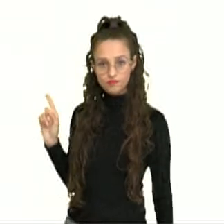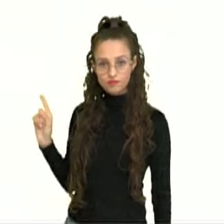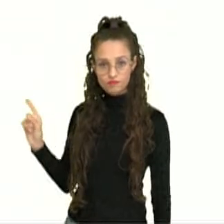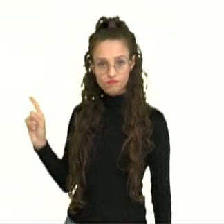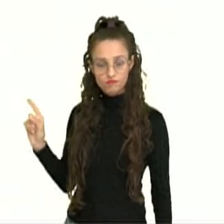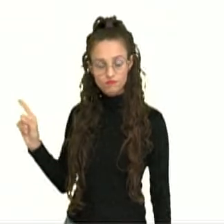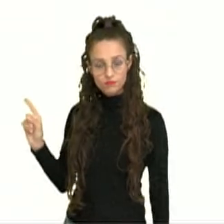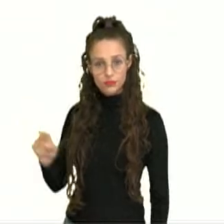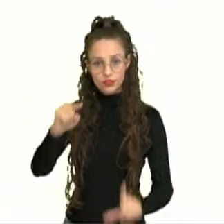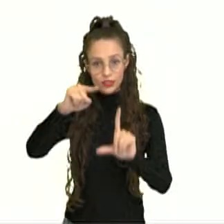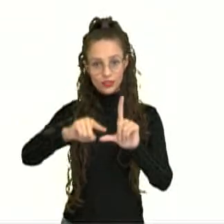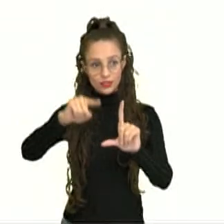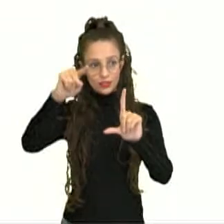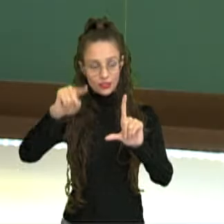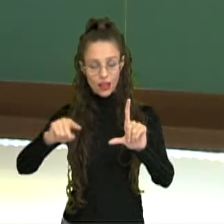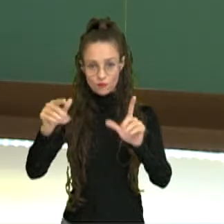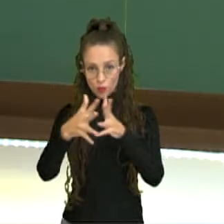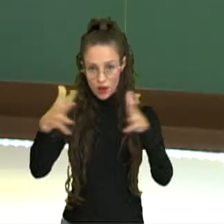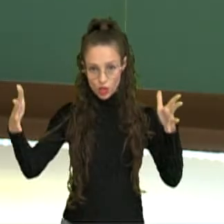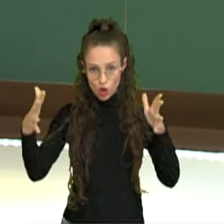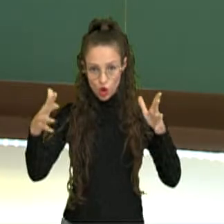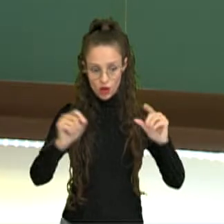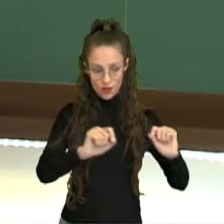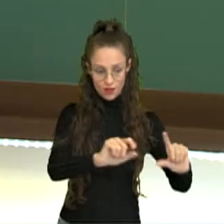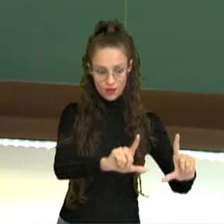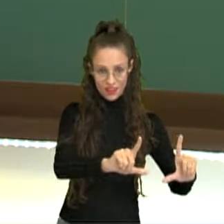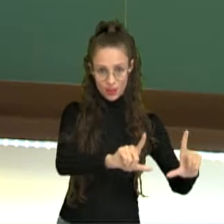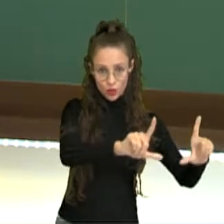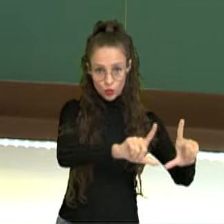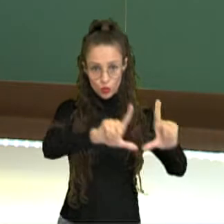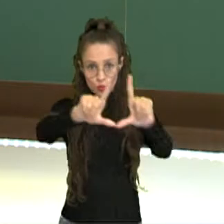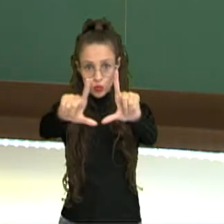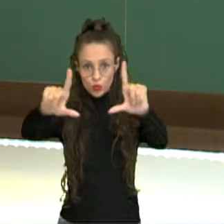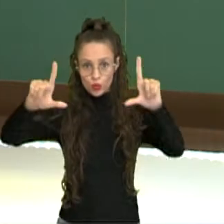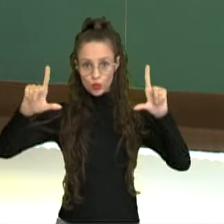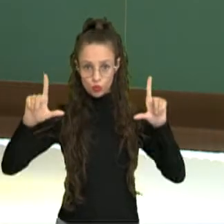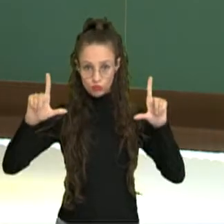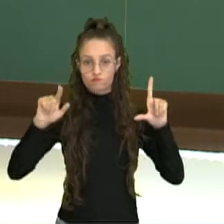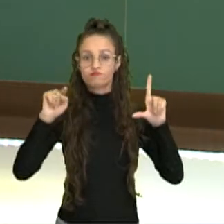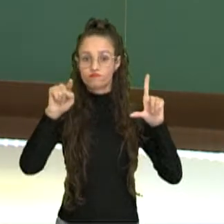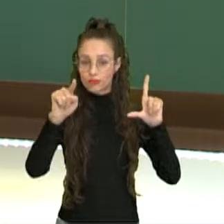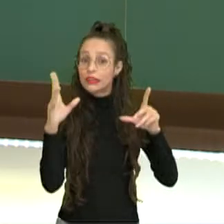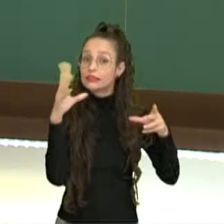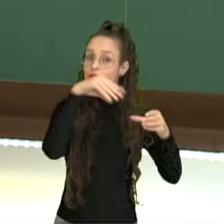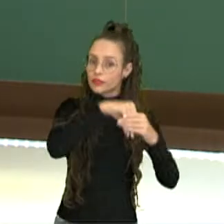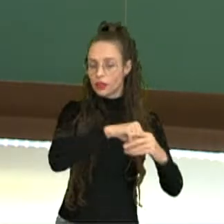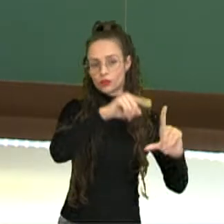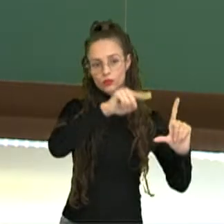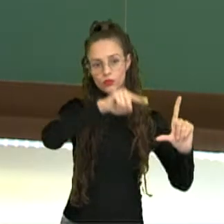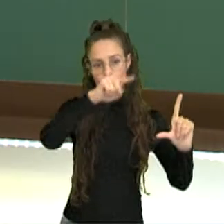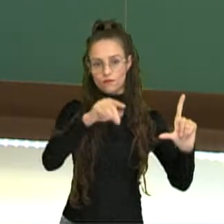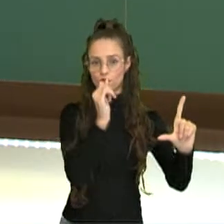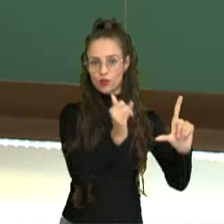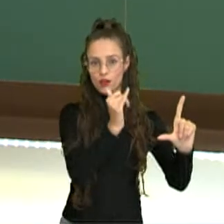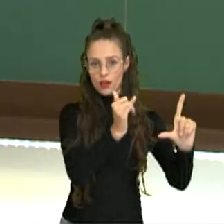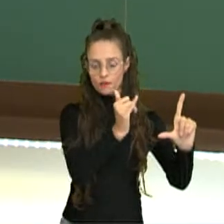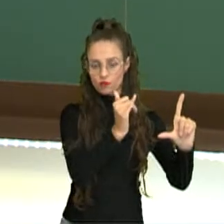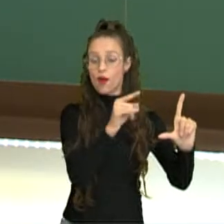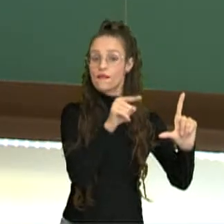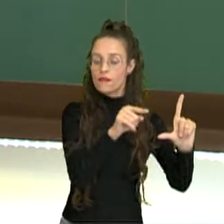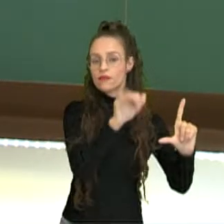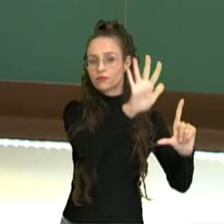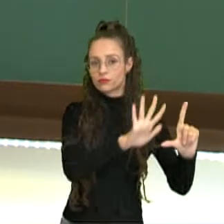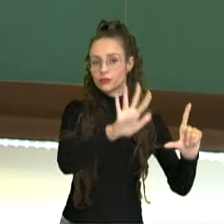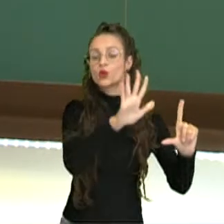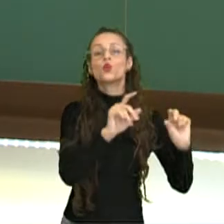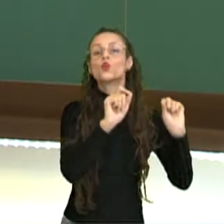aqui em destaque é esse daqui, que compõe as partes do infográfico. Nas partes do